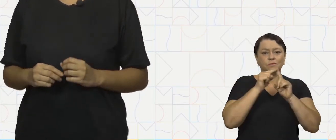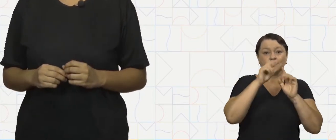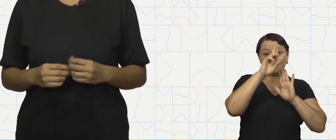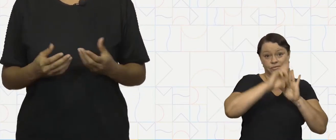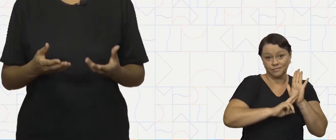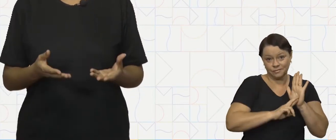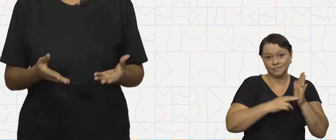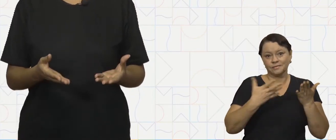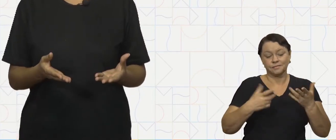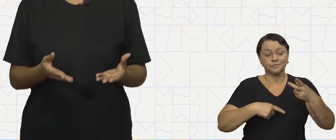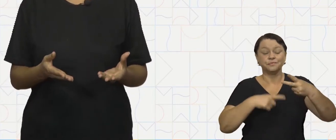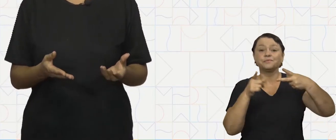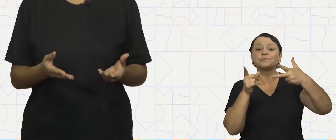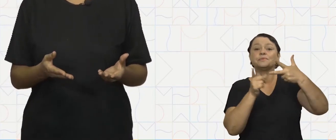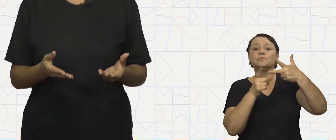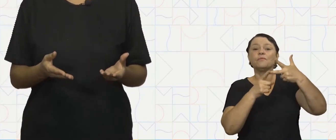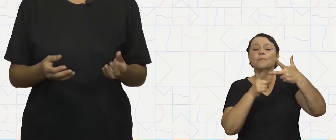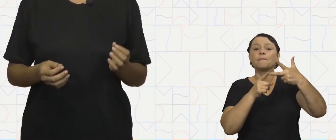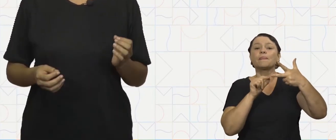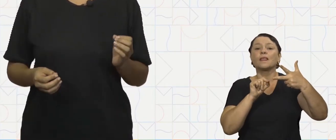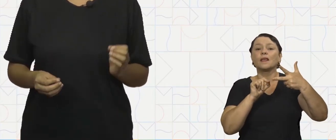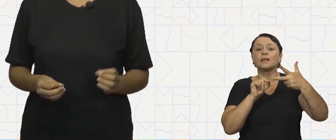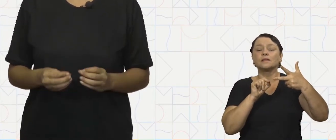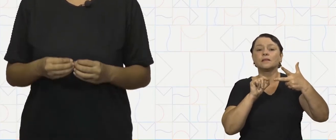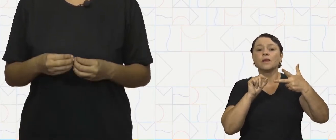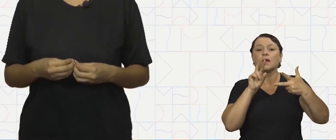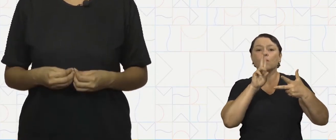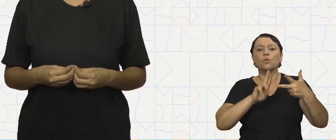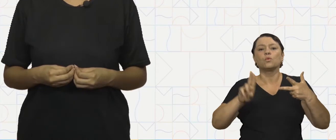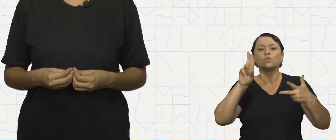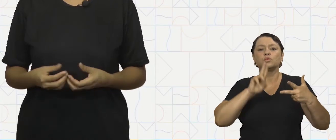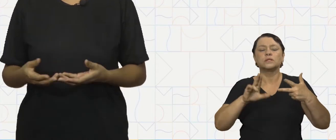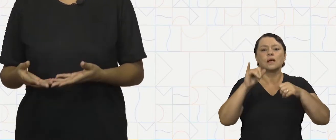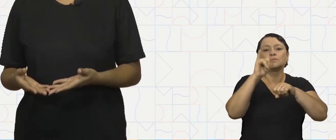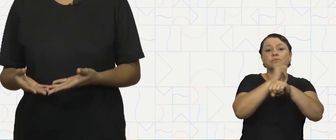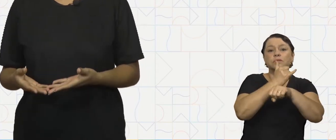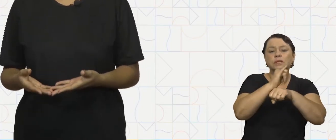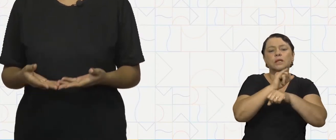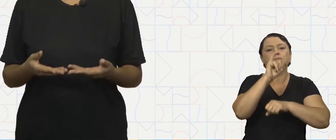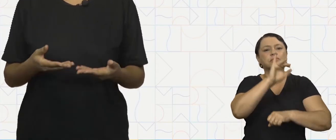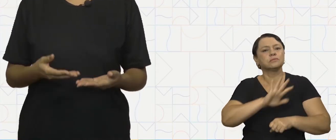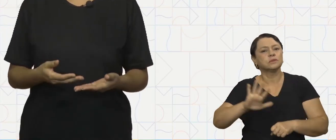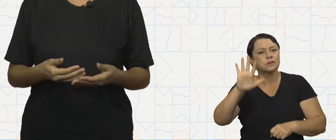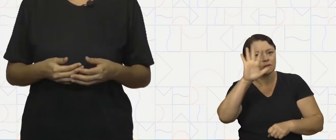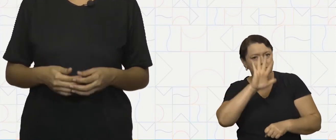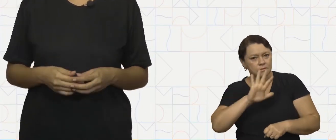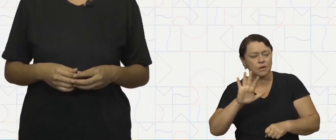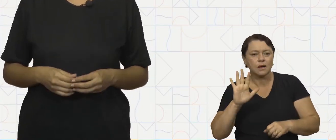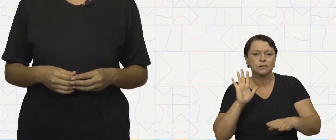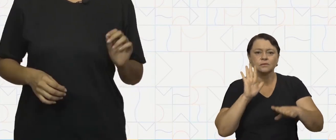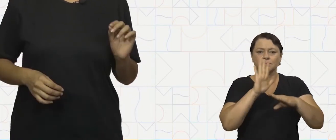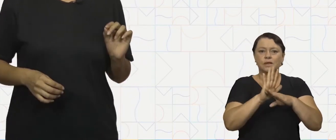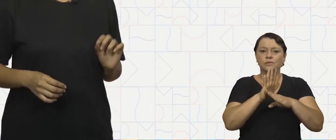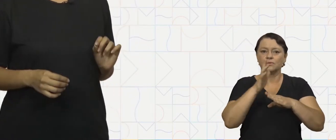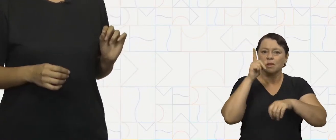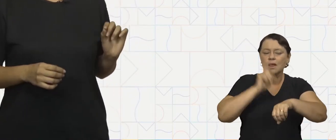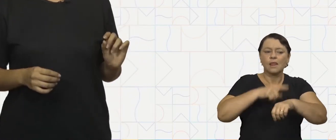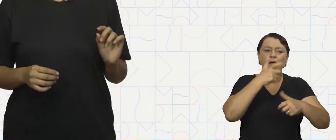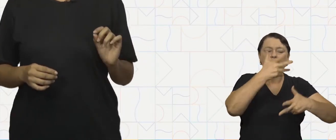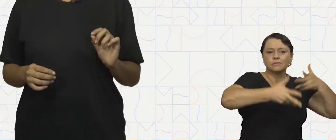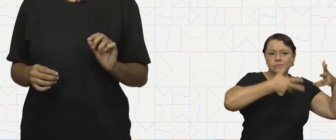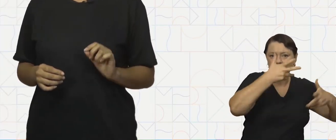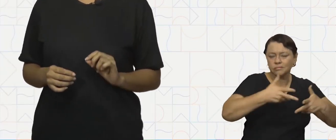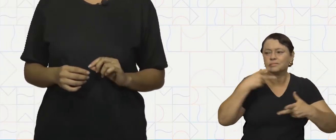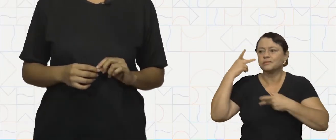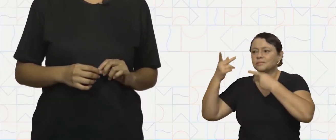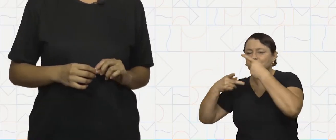passo, então, para o relato oral de sucesso é usarmos recursos, imagens, para ajudar na fala. O quarto